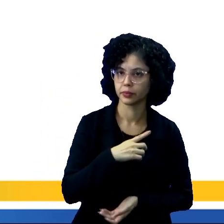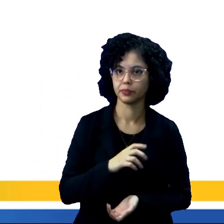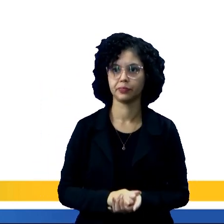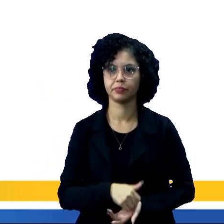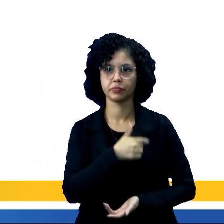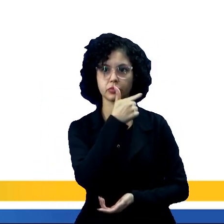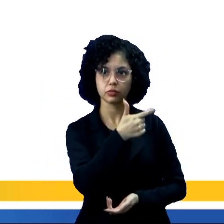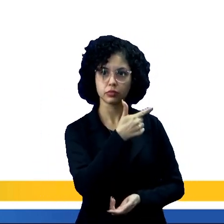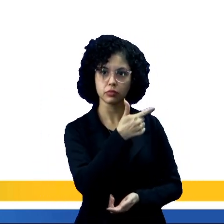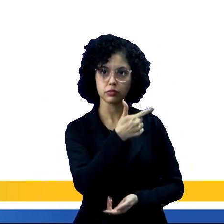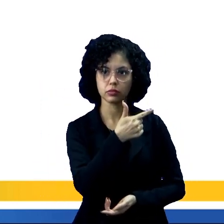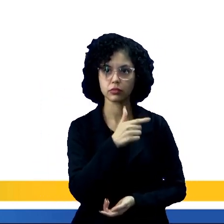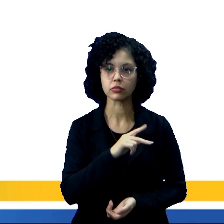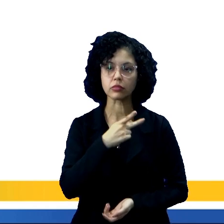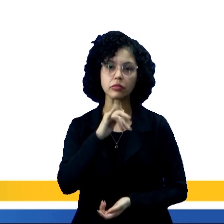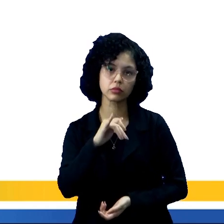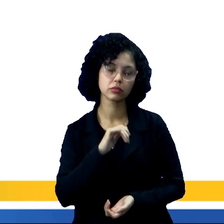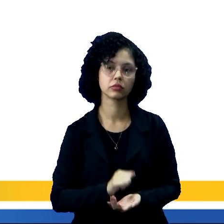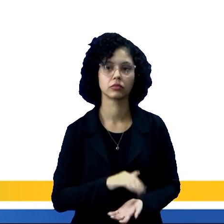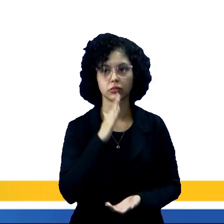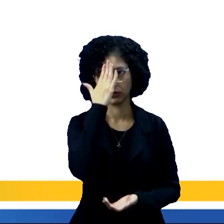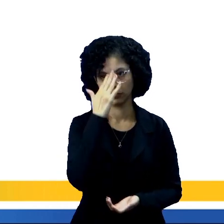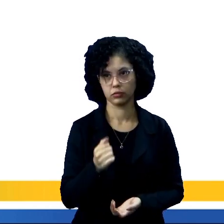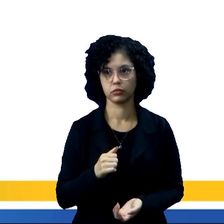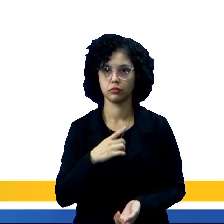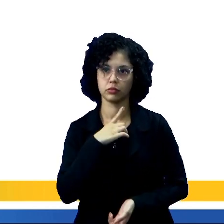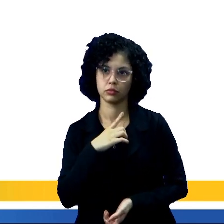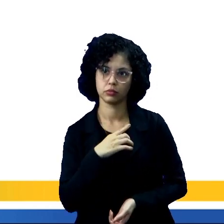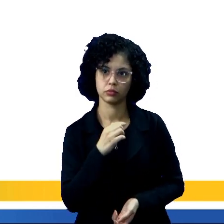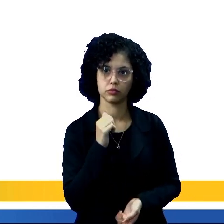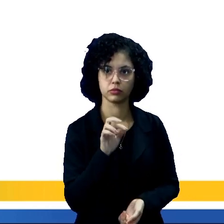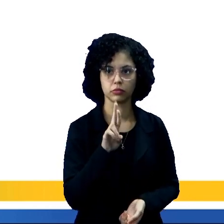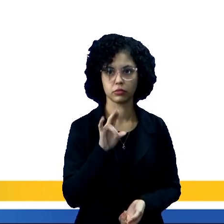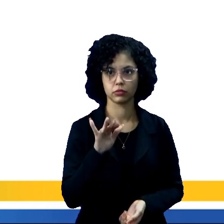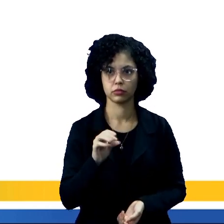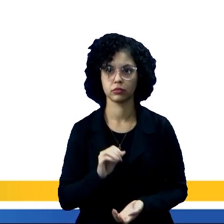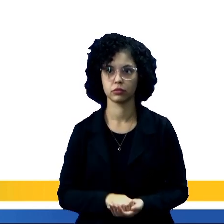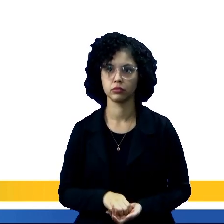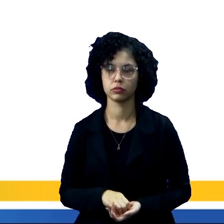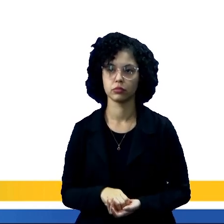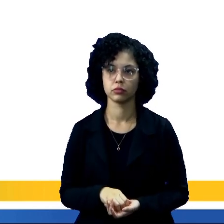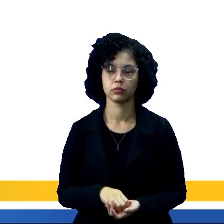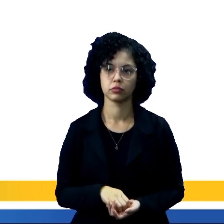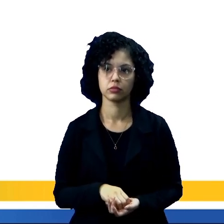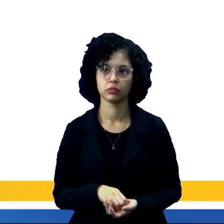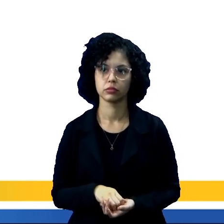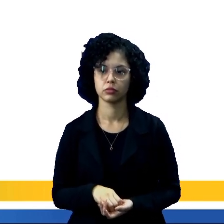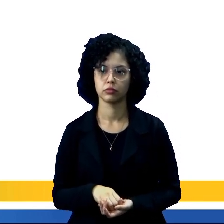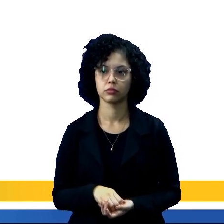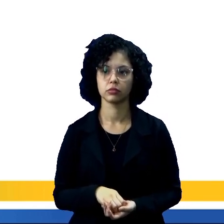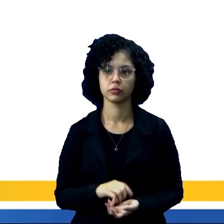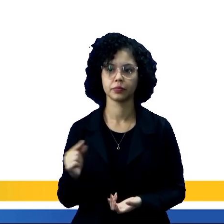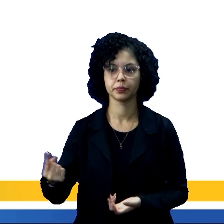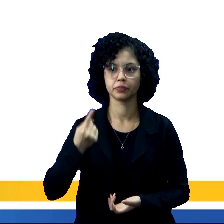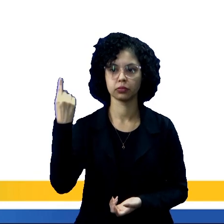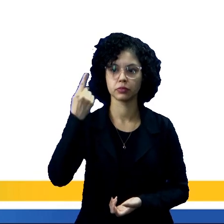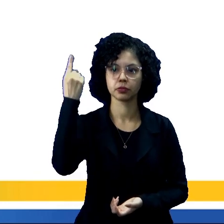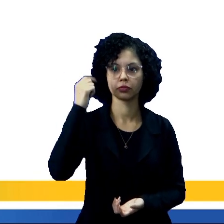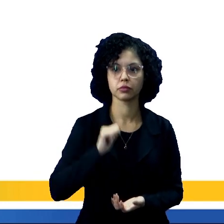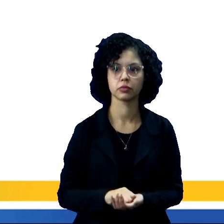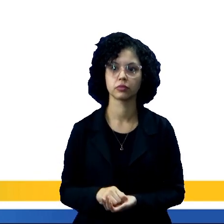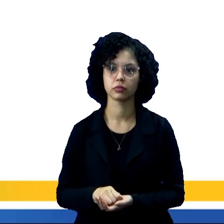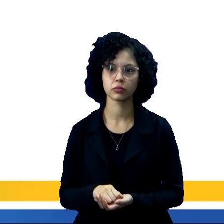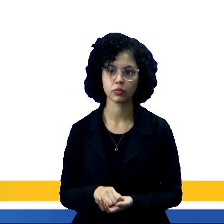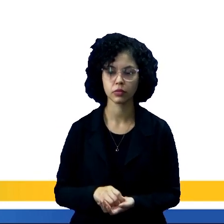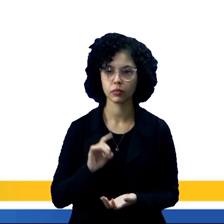encontrando. Nós já sabemos o valor do π, temos o valor do raio ali, né? Temos o valor da altura, então